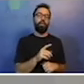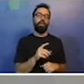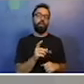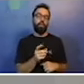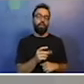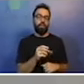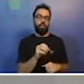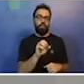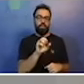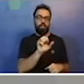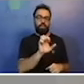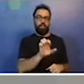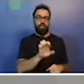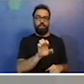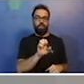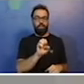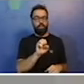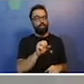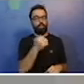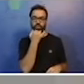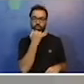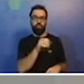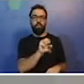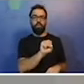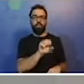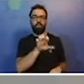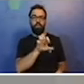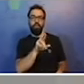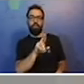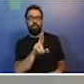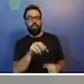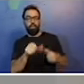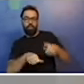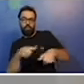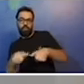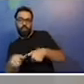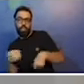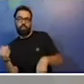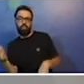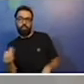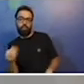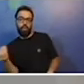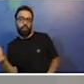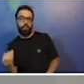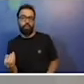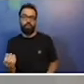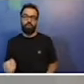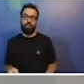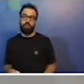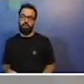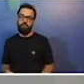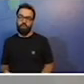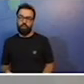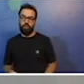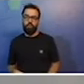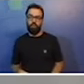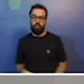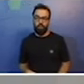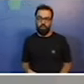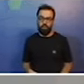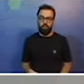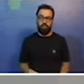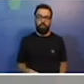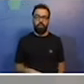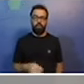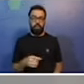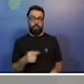Então, o isto vai ser o nosso sujeito da oração. O são, que é o nosso verbo ser, indícios,